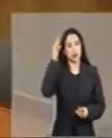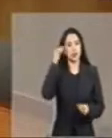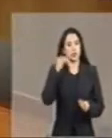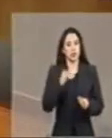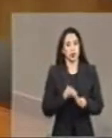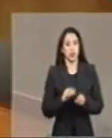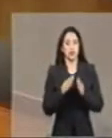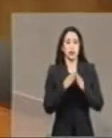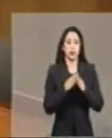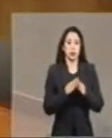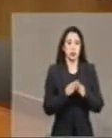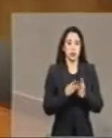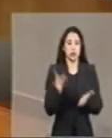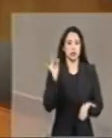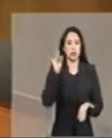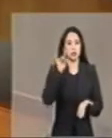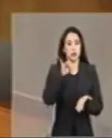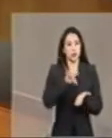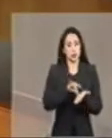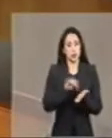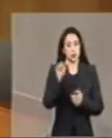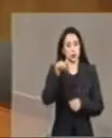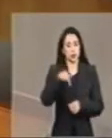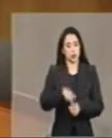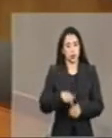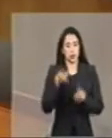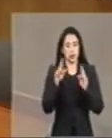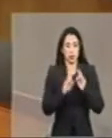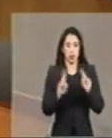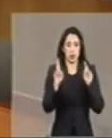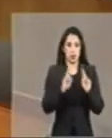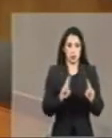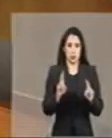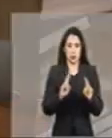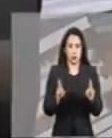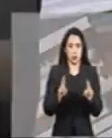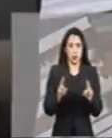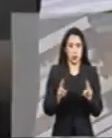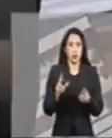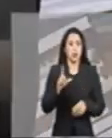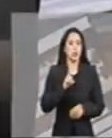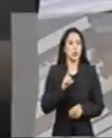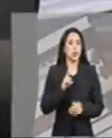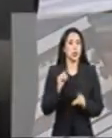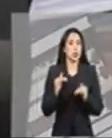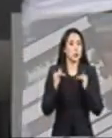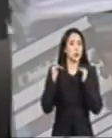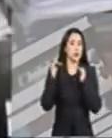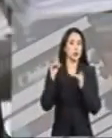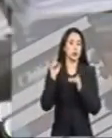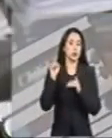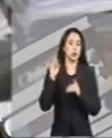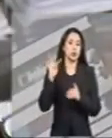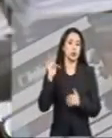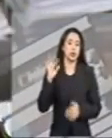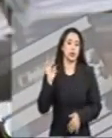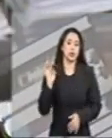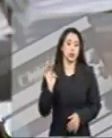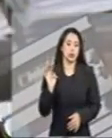formalizado nessa reclamação. O que virá para o Supremo? O